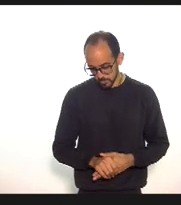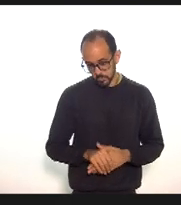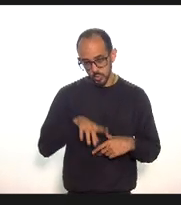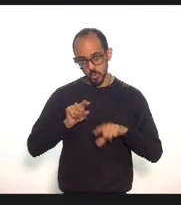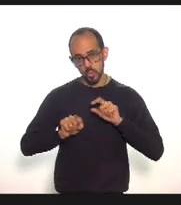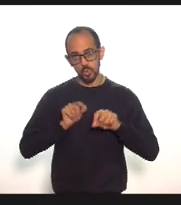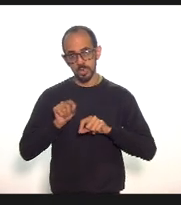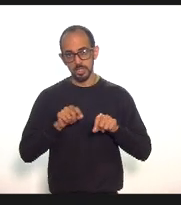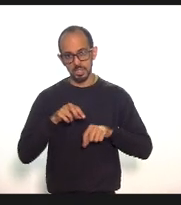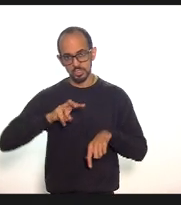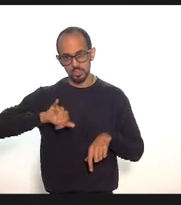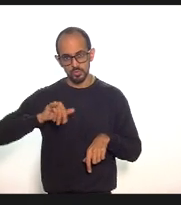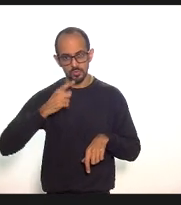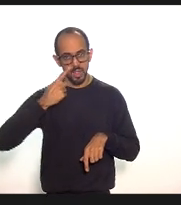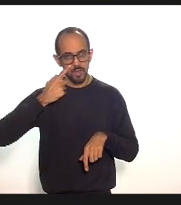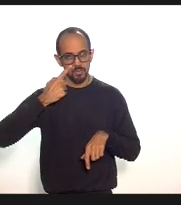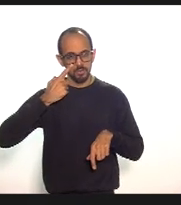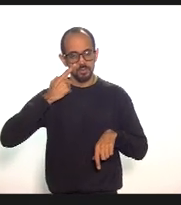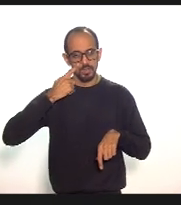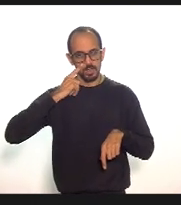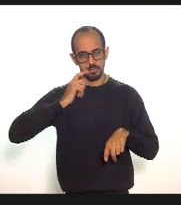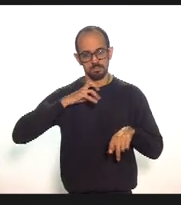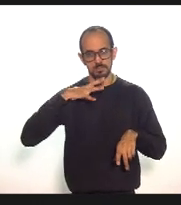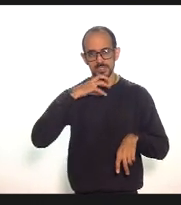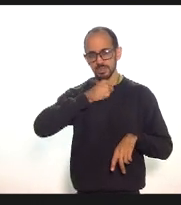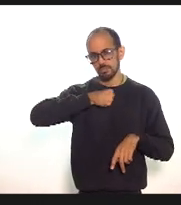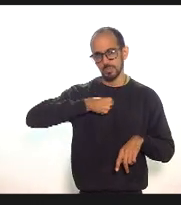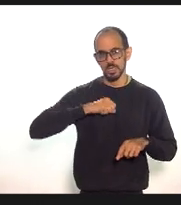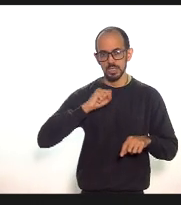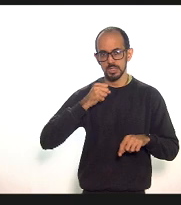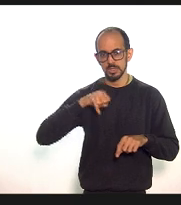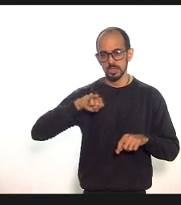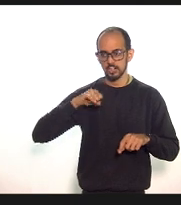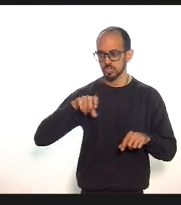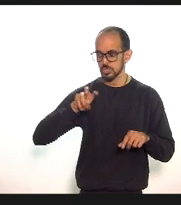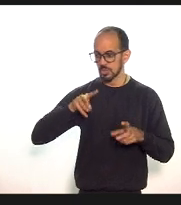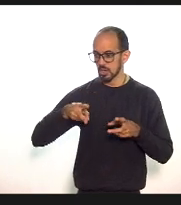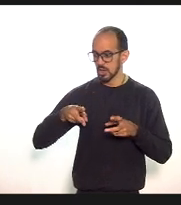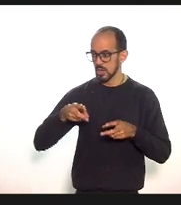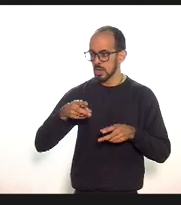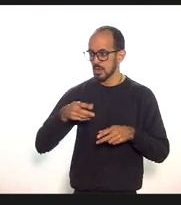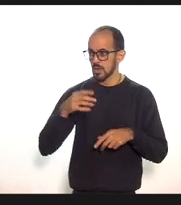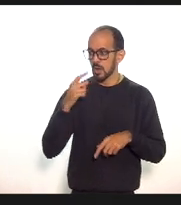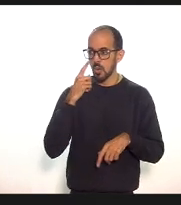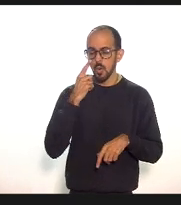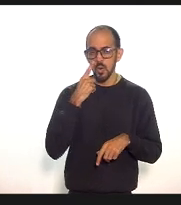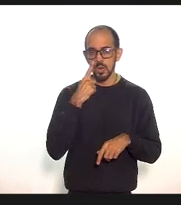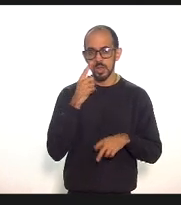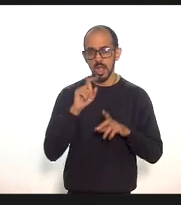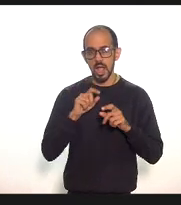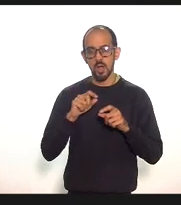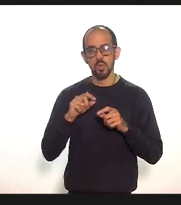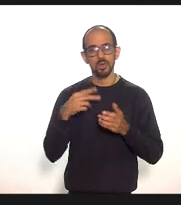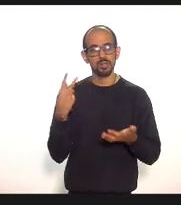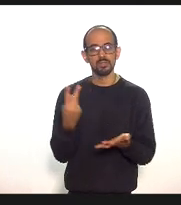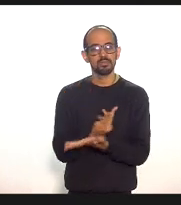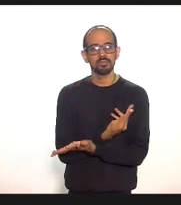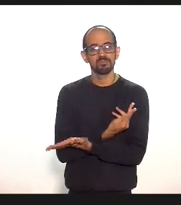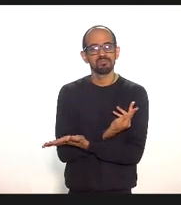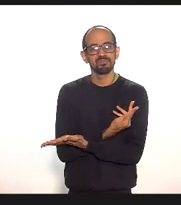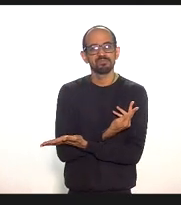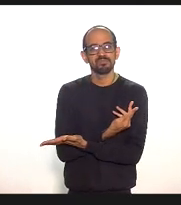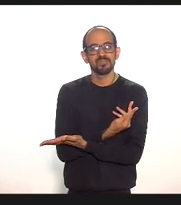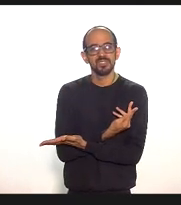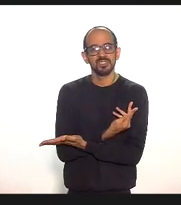olhar quando a gente olha para trás, quando a gente olha o que, que foi esse desastre?